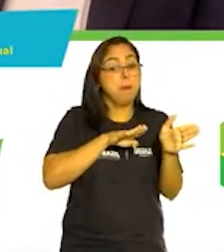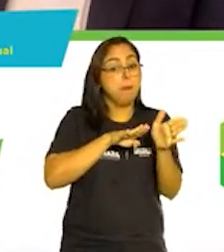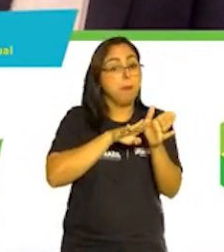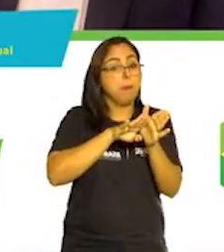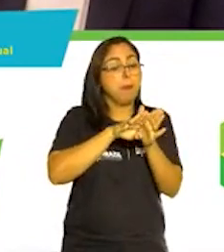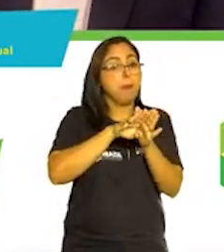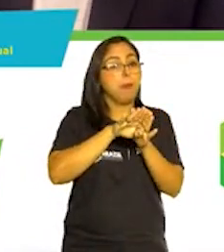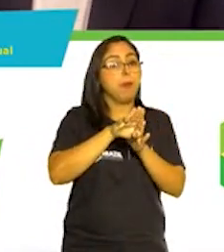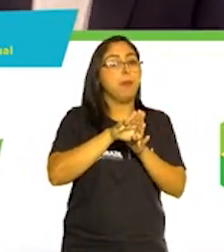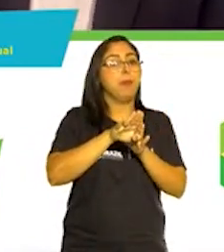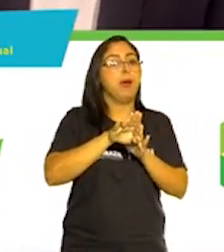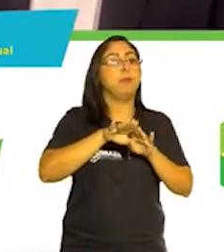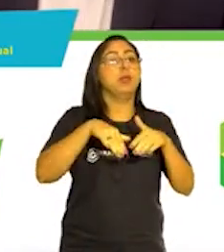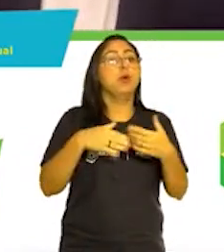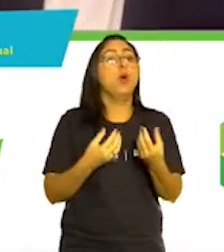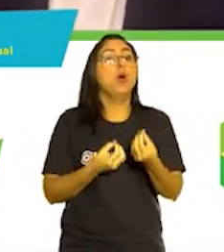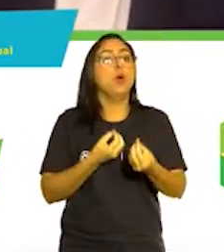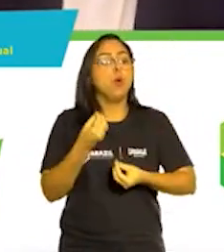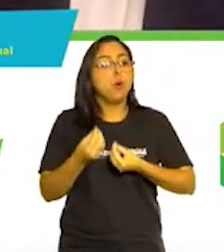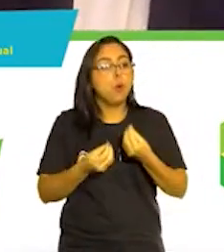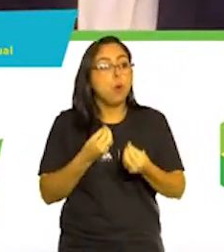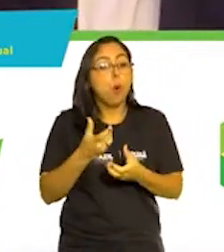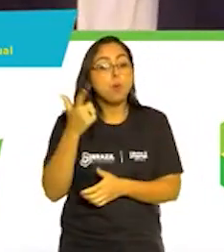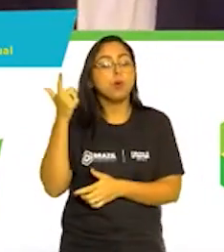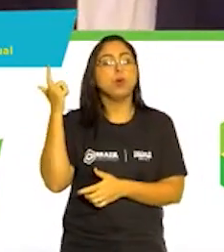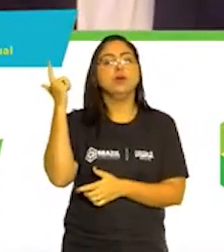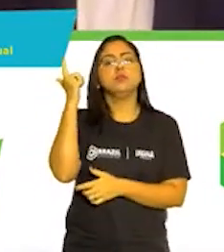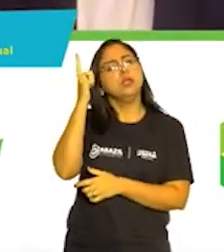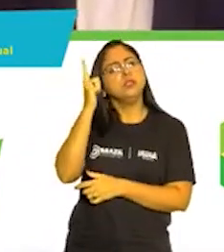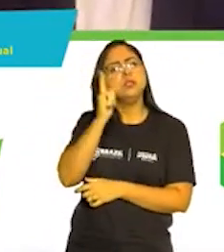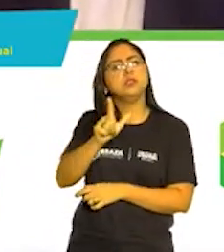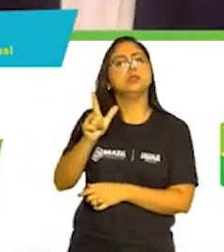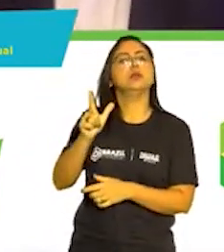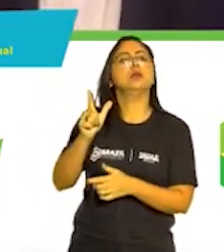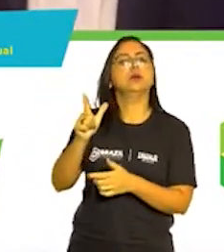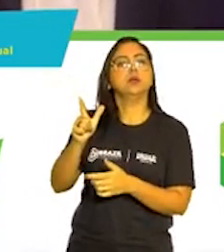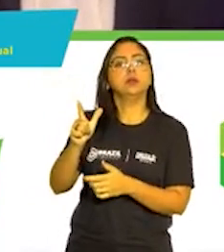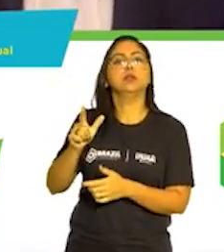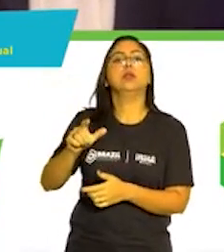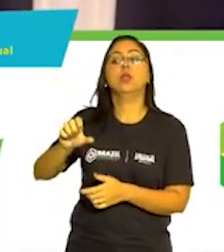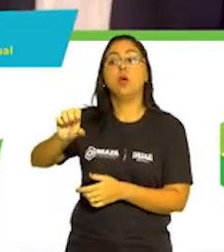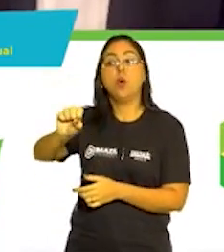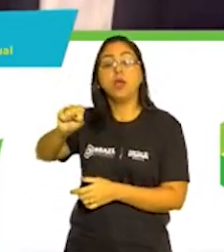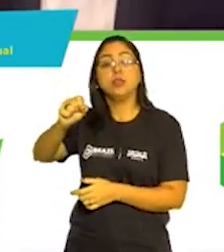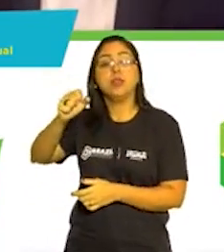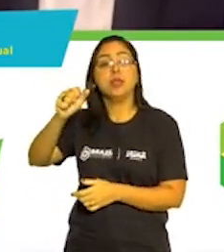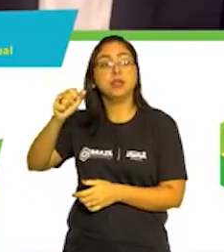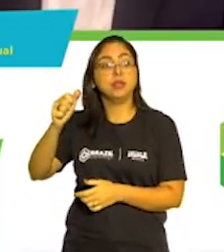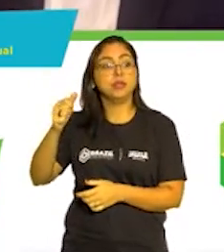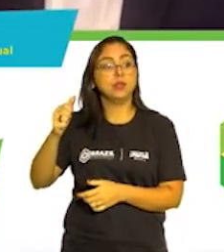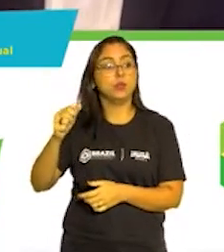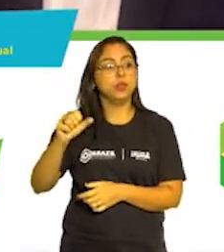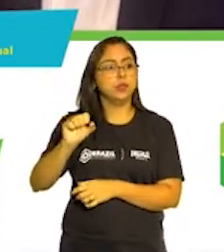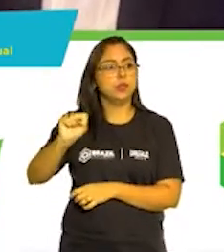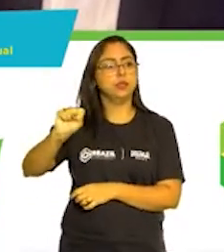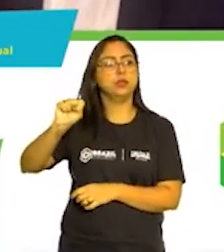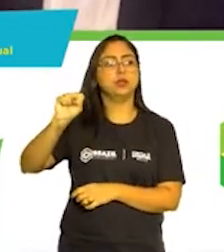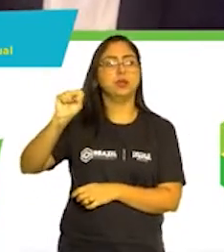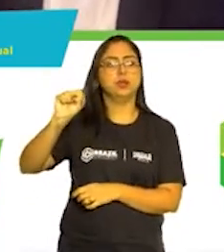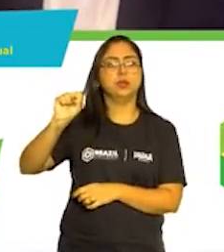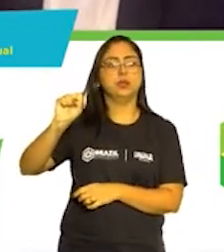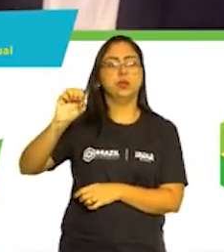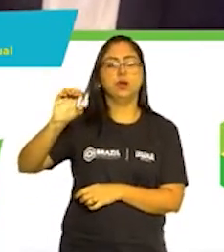mais 80, 100 bilhões de reais, além de recuperar o que a gente perdeu no ano passado? Por exemplo, Mônica, mexendo no que a gente